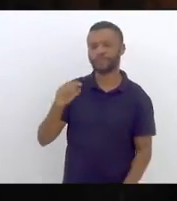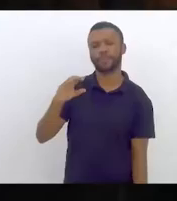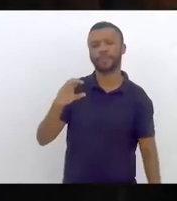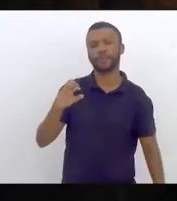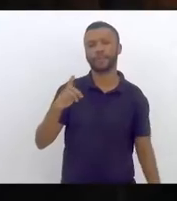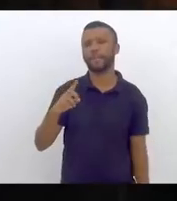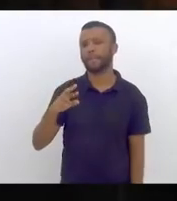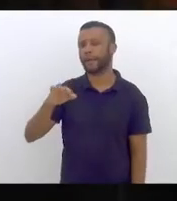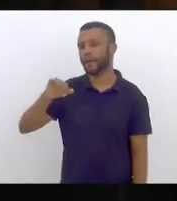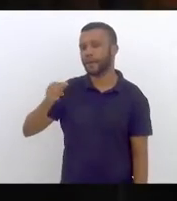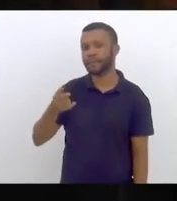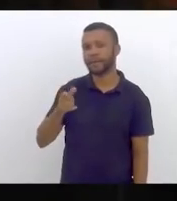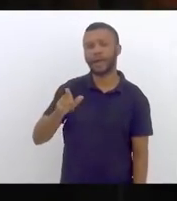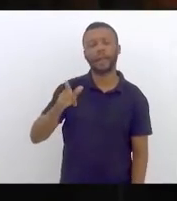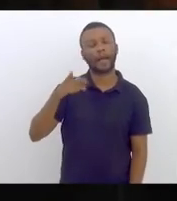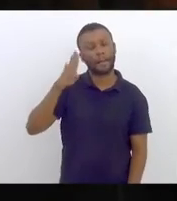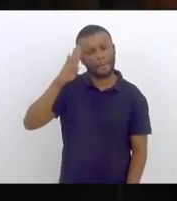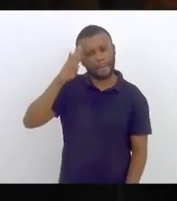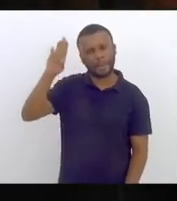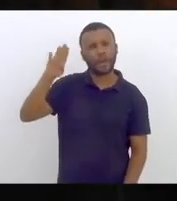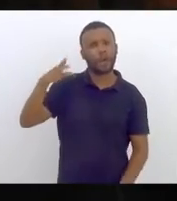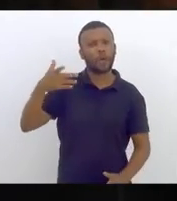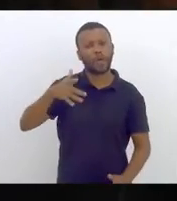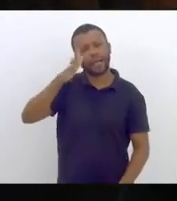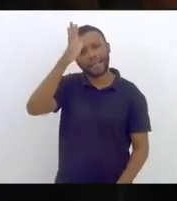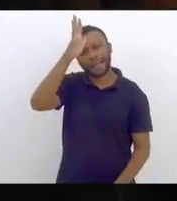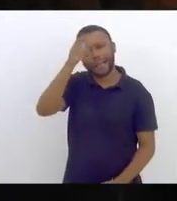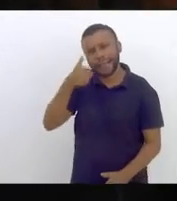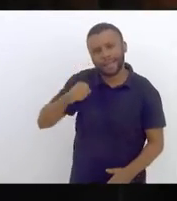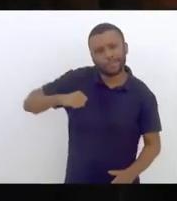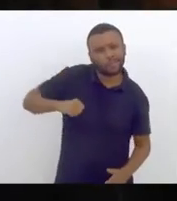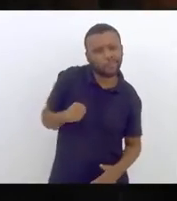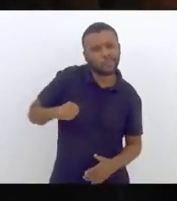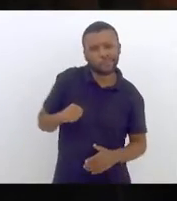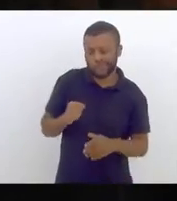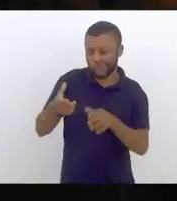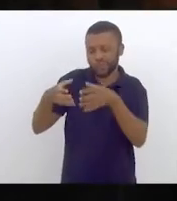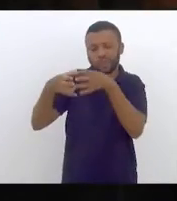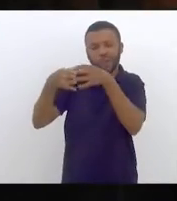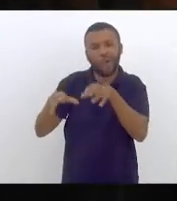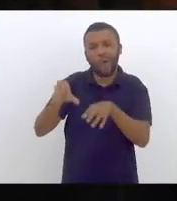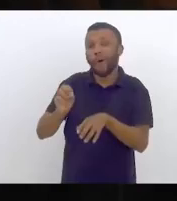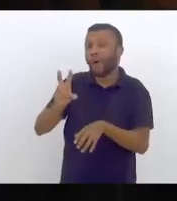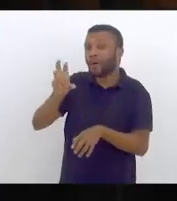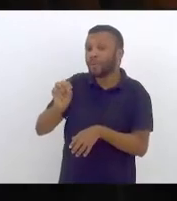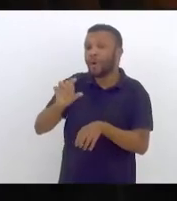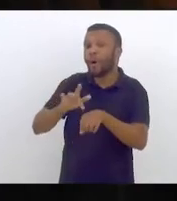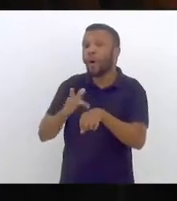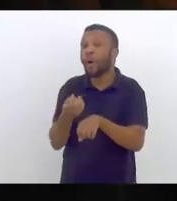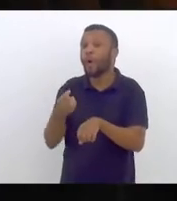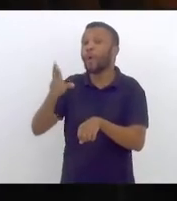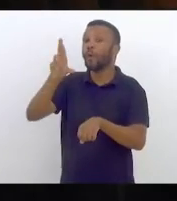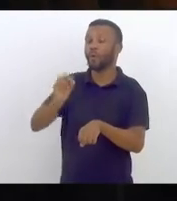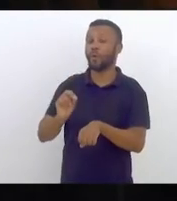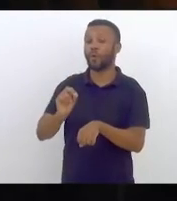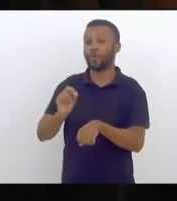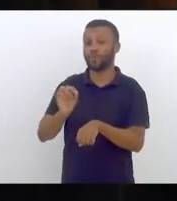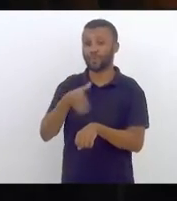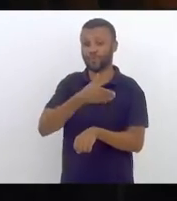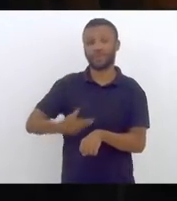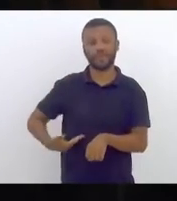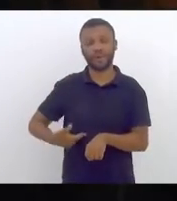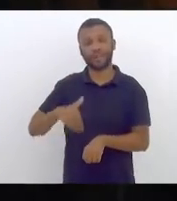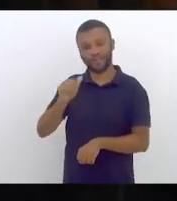a grande galinha do ovos de ouro do governo Cláudio Castro e a sua falta de